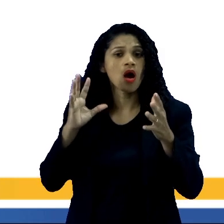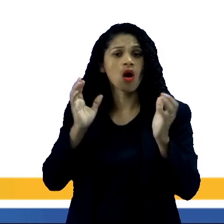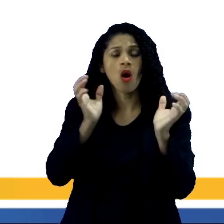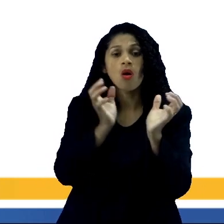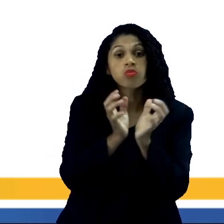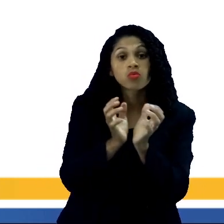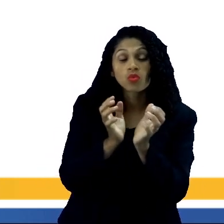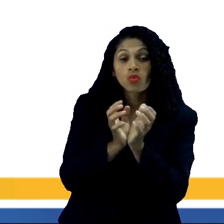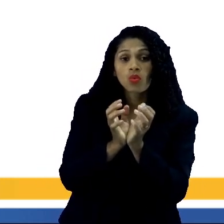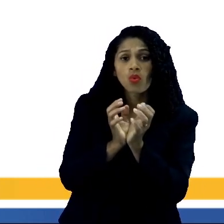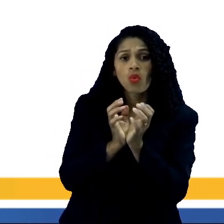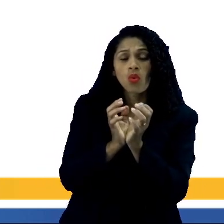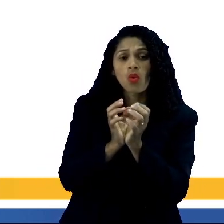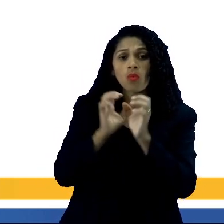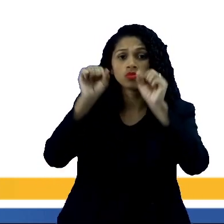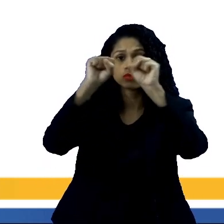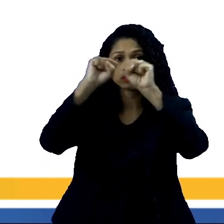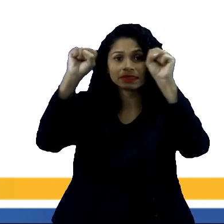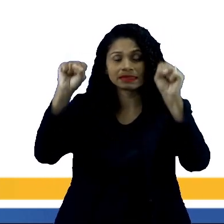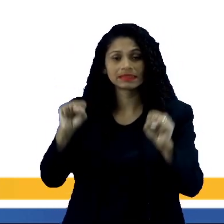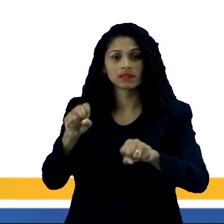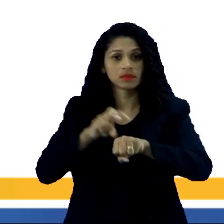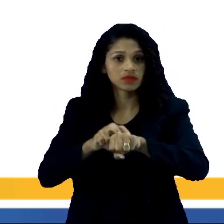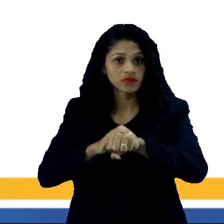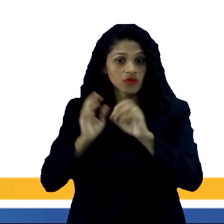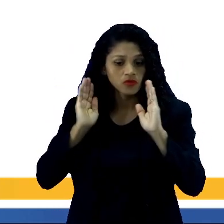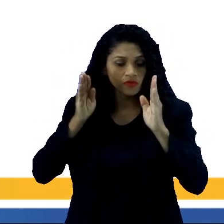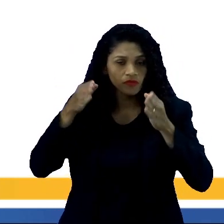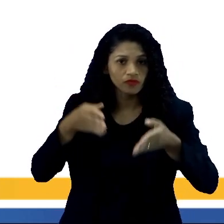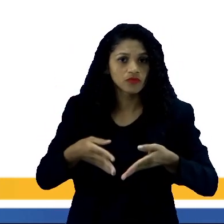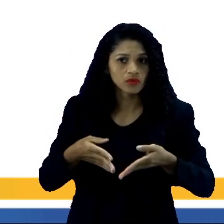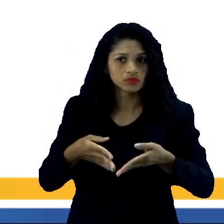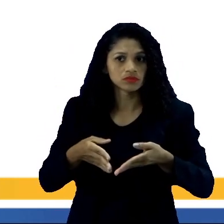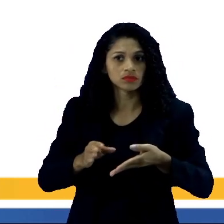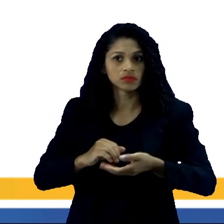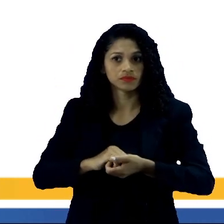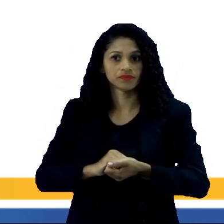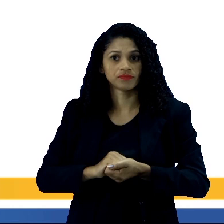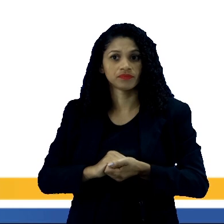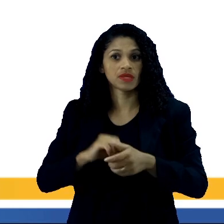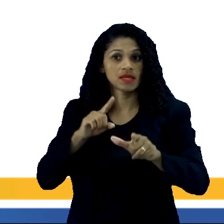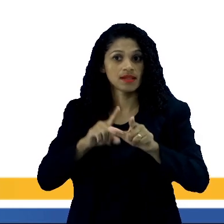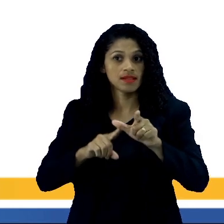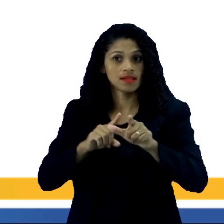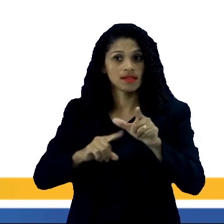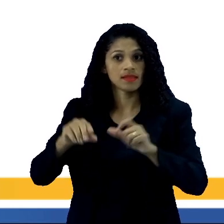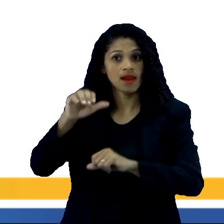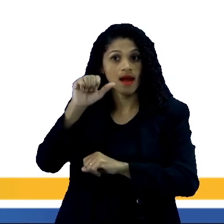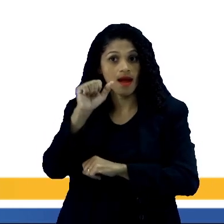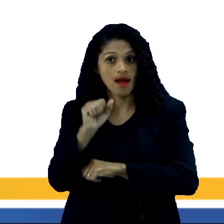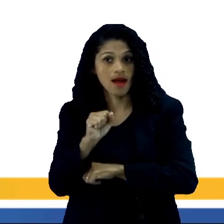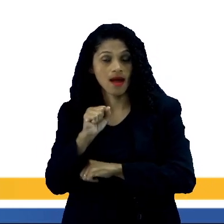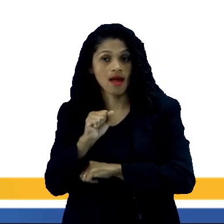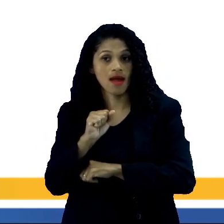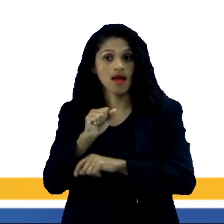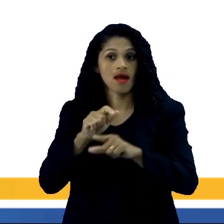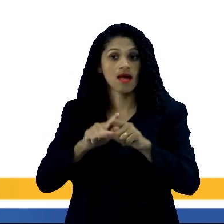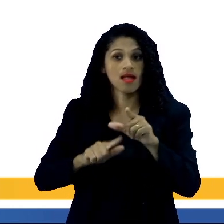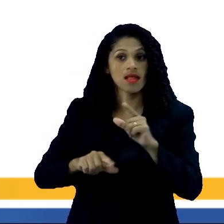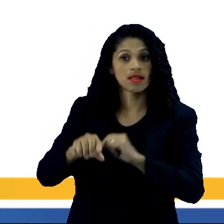nervoso central? Letra A, nervos e encéfalo. Letra B, encéfalo e